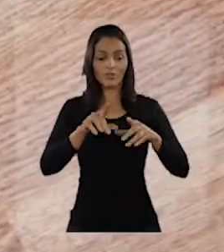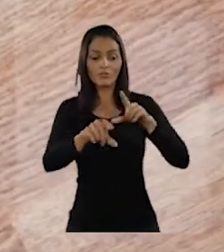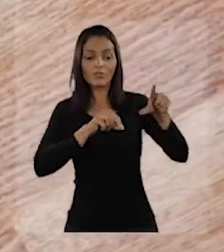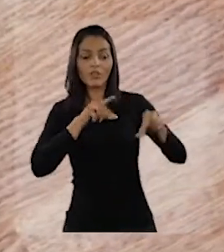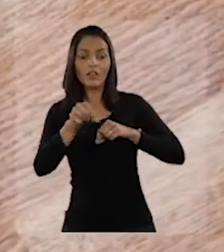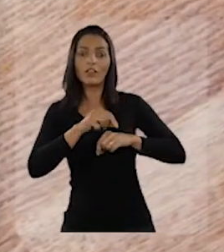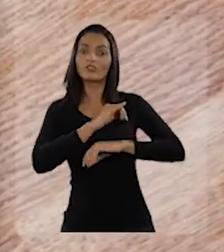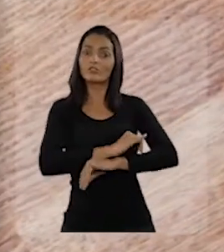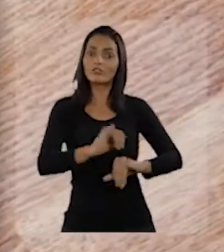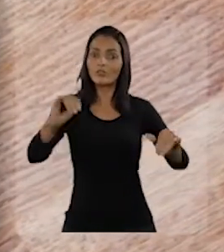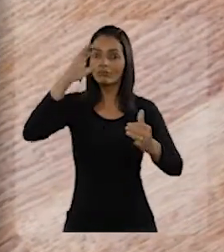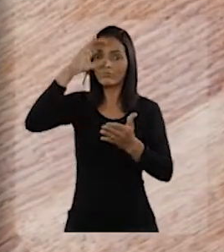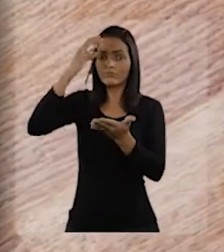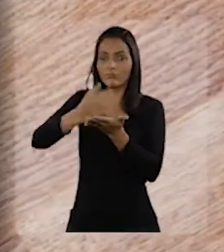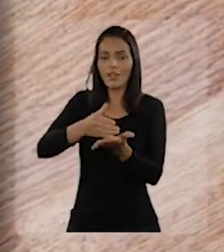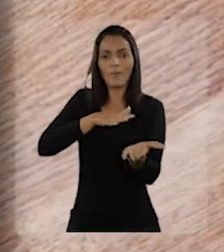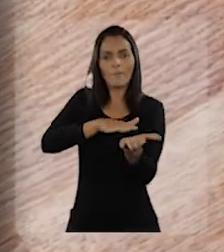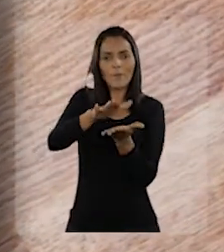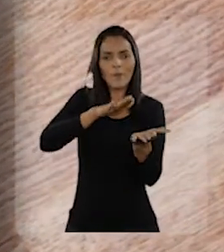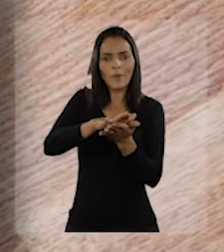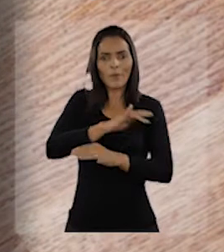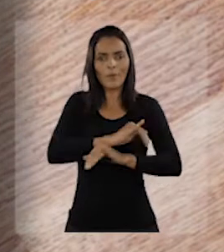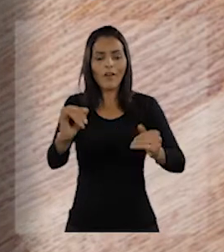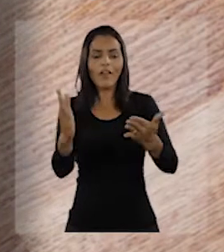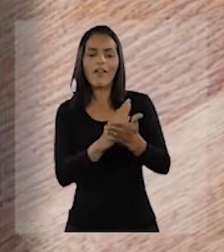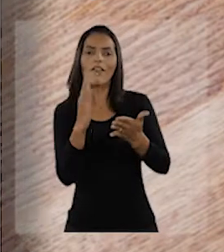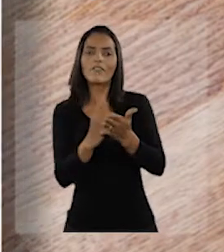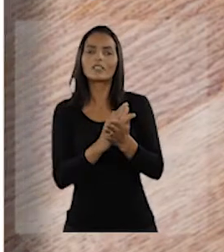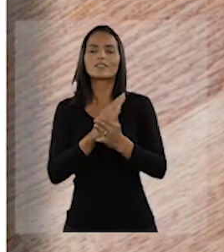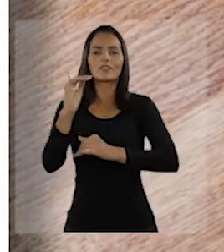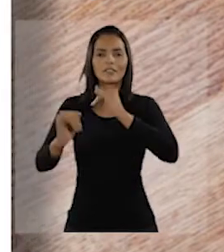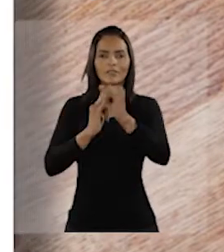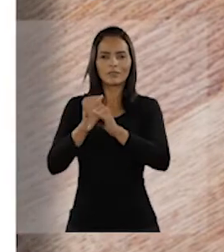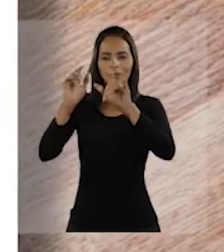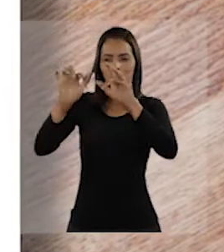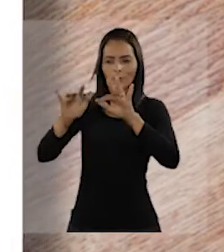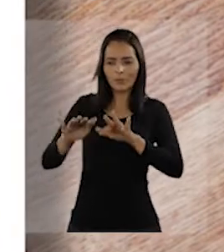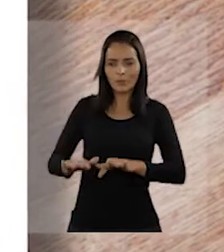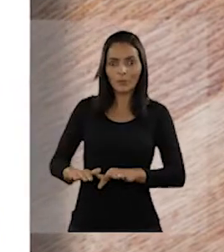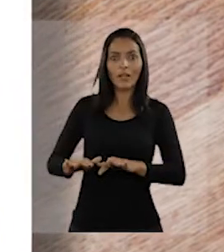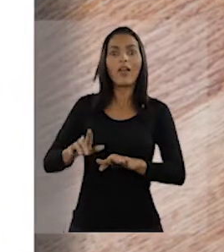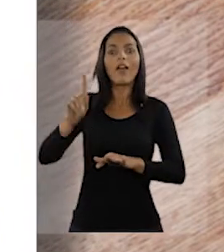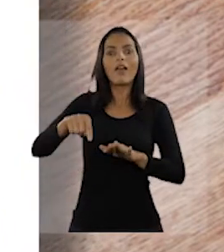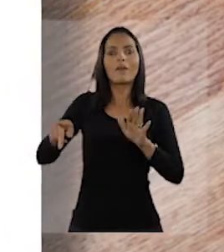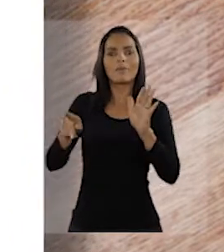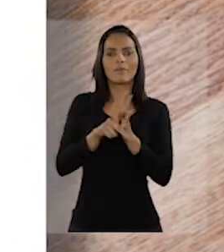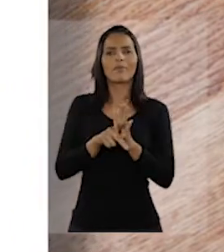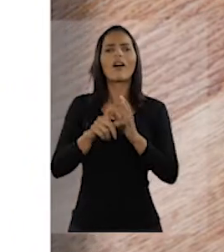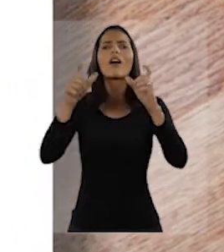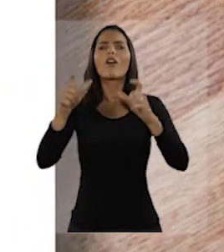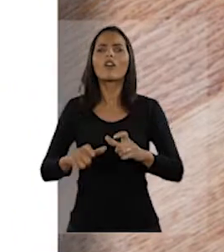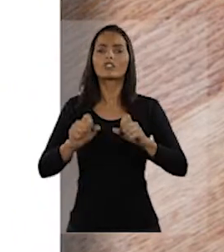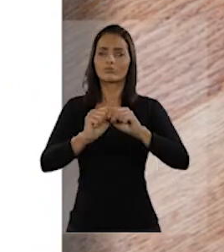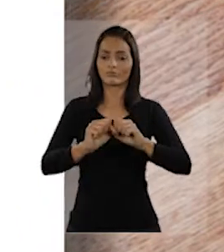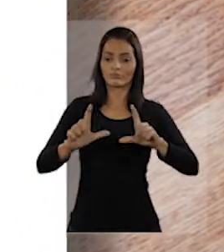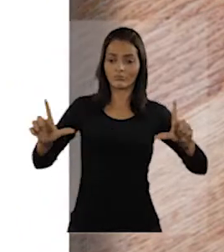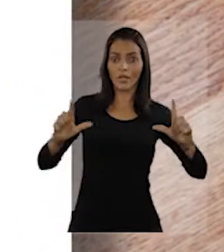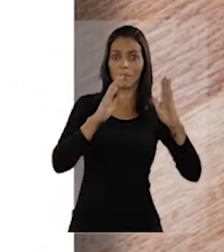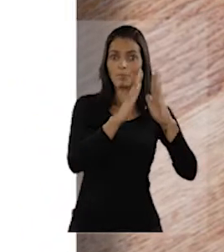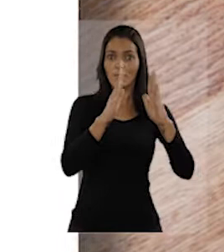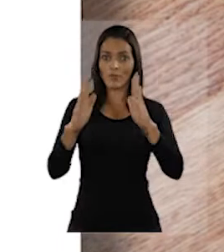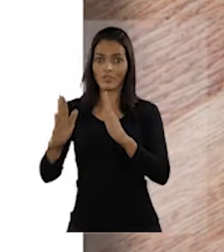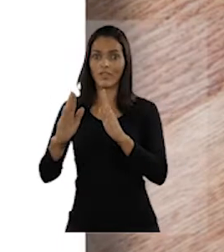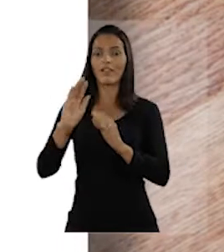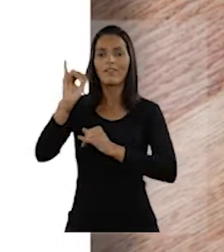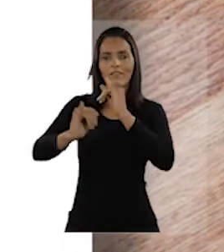foram selecionadas para publicação na revista digital da OAB, em volume próprio, que estará disponível na Biblioteca